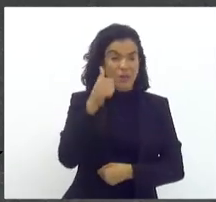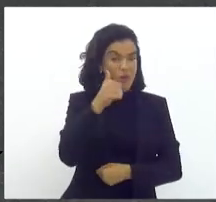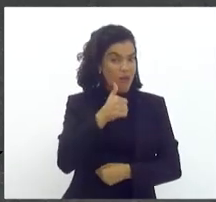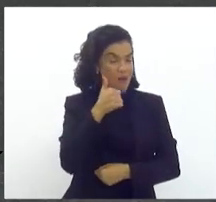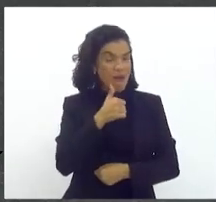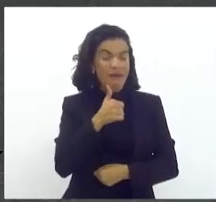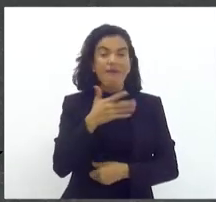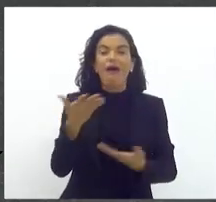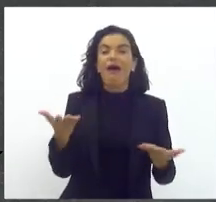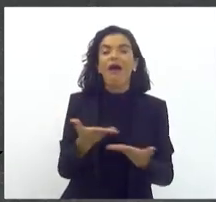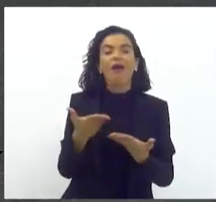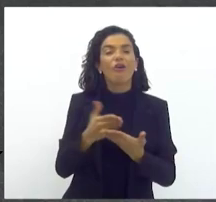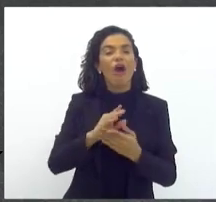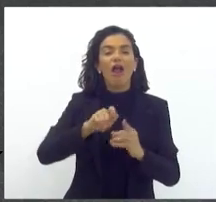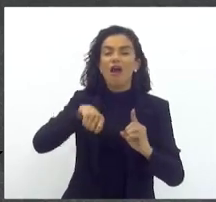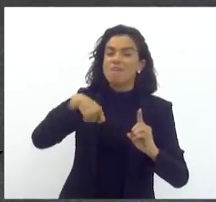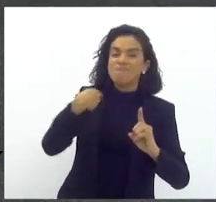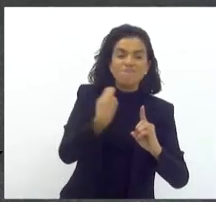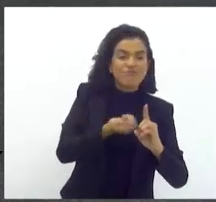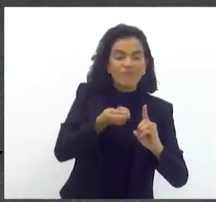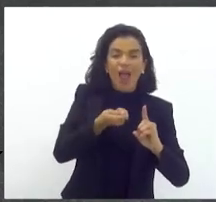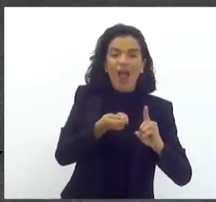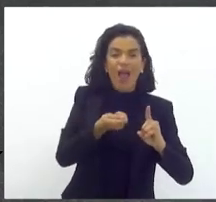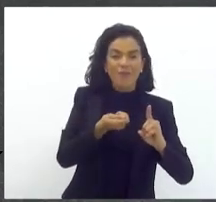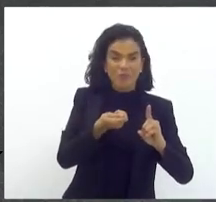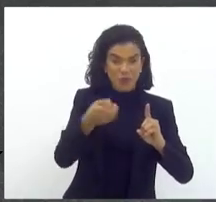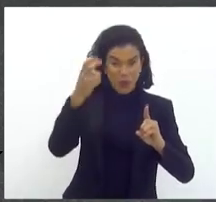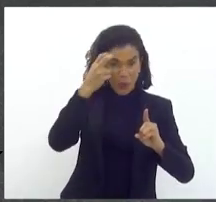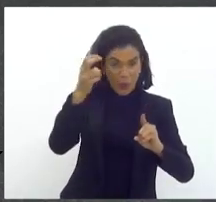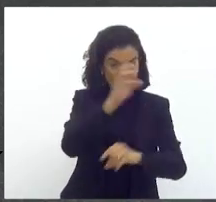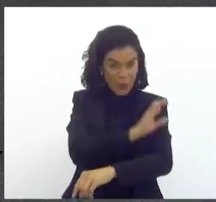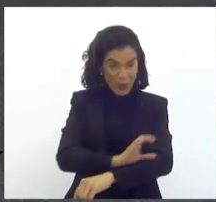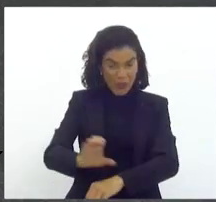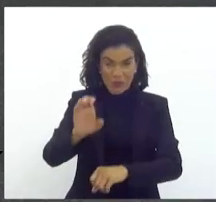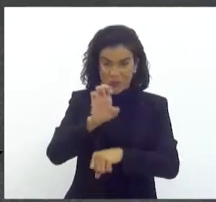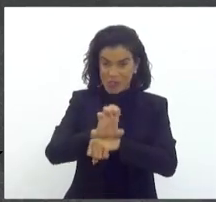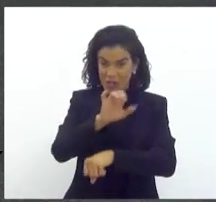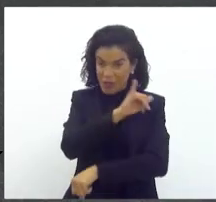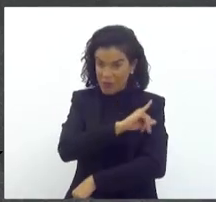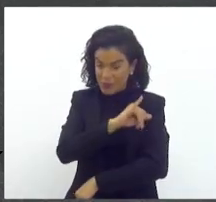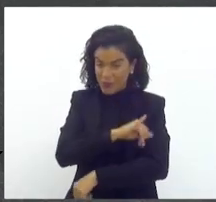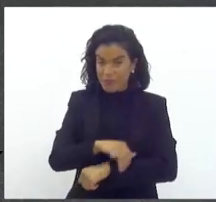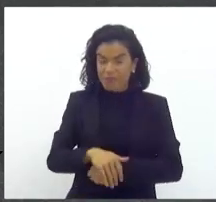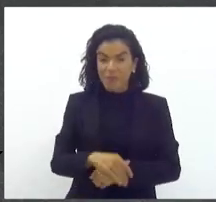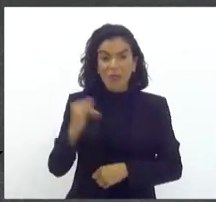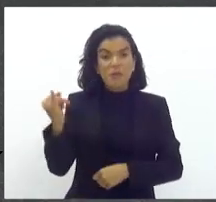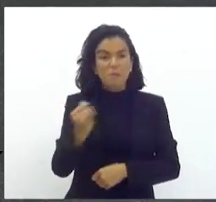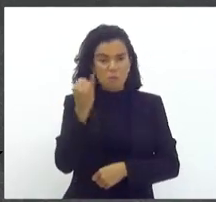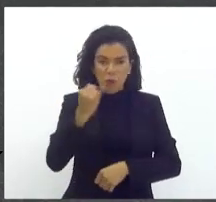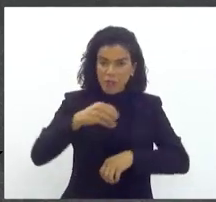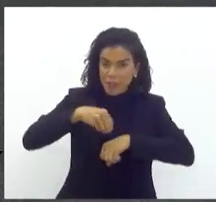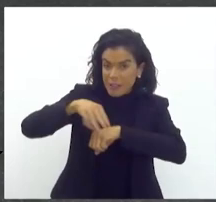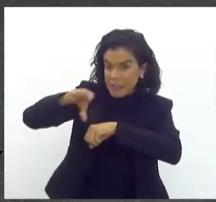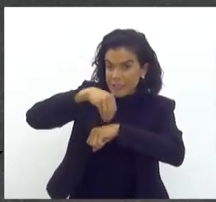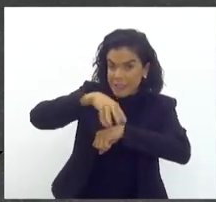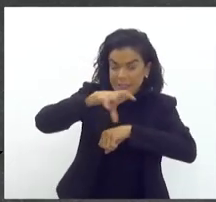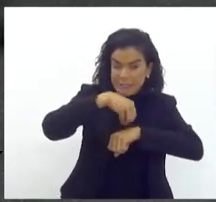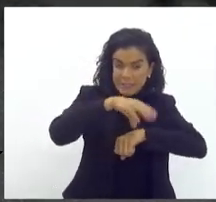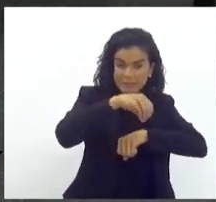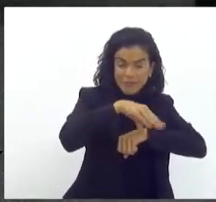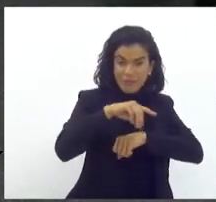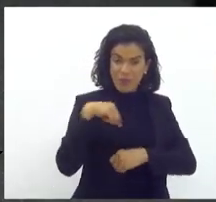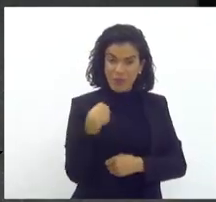o nome de uma importante honraria para os fazedores de cultura do Estado do Rio de Janeiro importante a gente dizer que